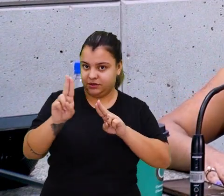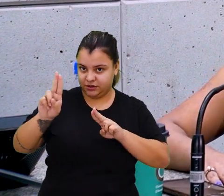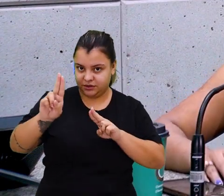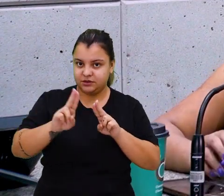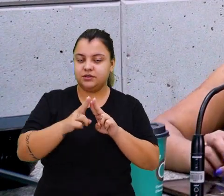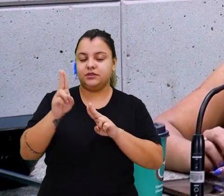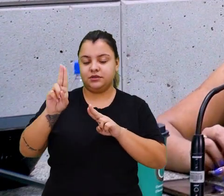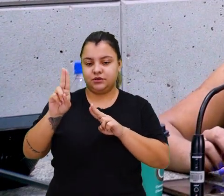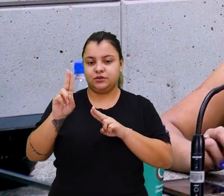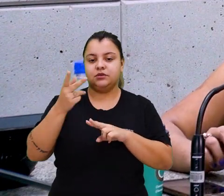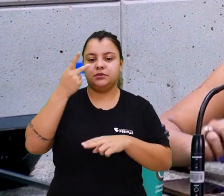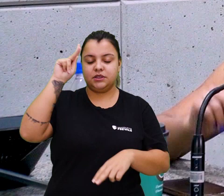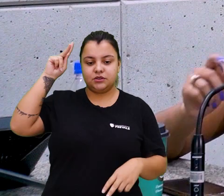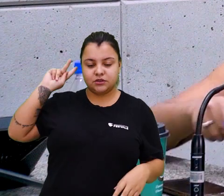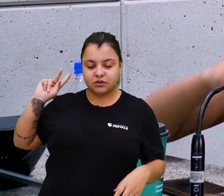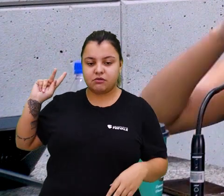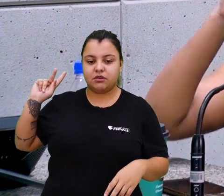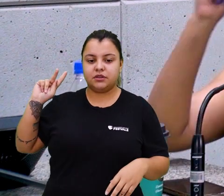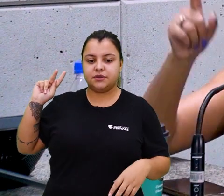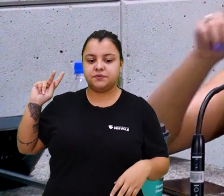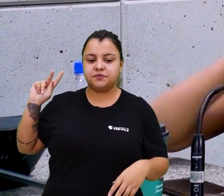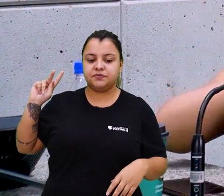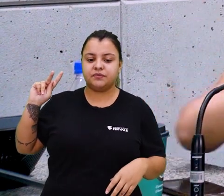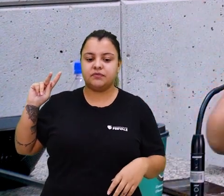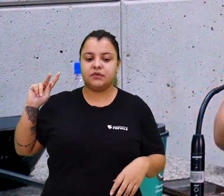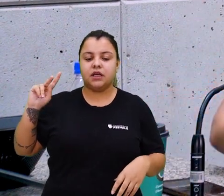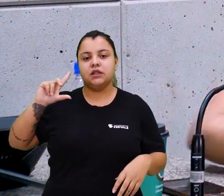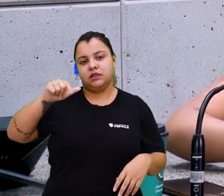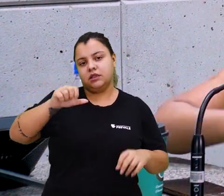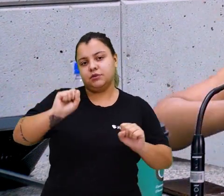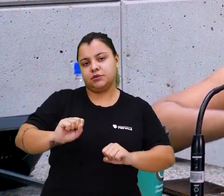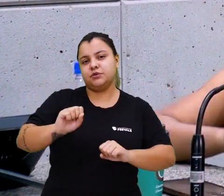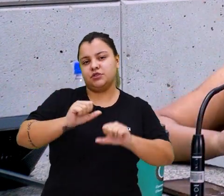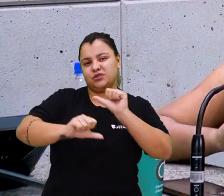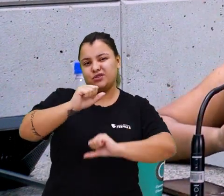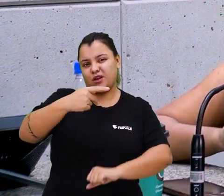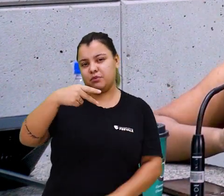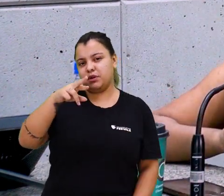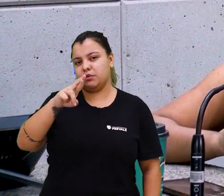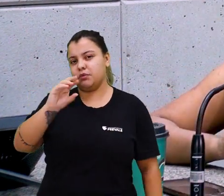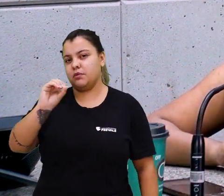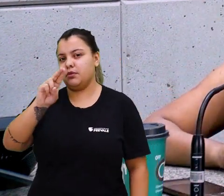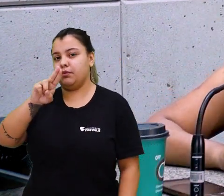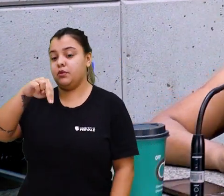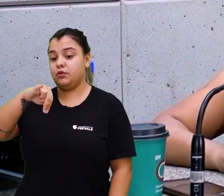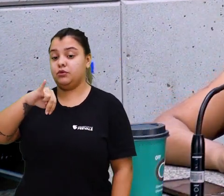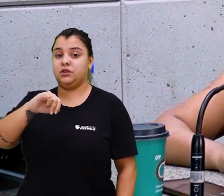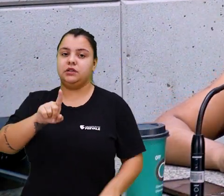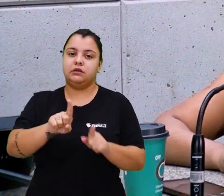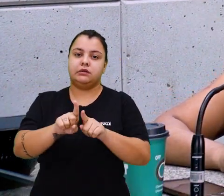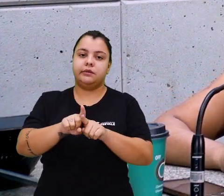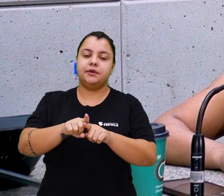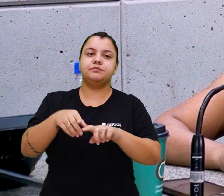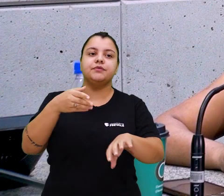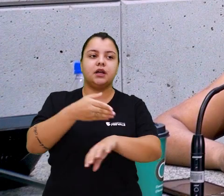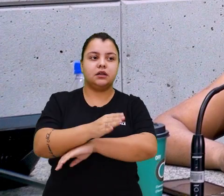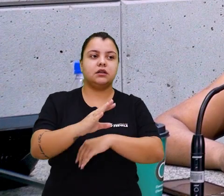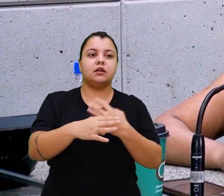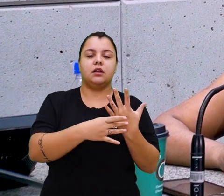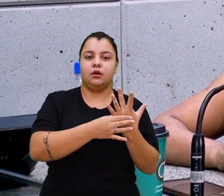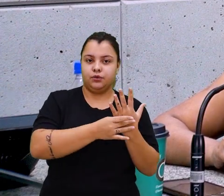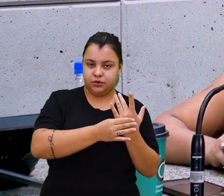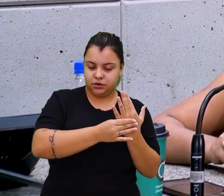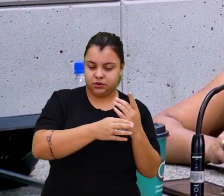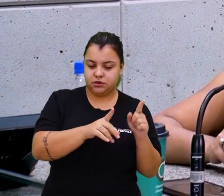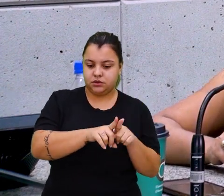história e aí depois eu sabia que pelo pron eu conseguia trocar de curso e tudo mais aí acabei passando na urgs